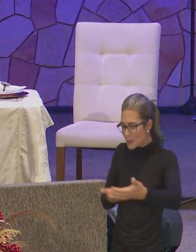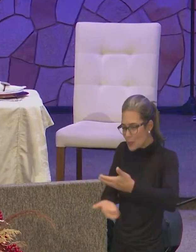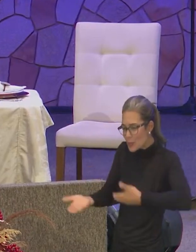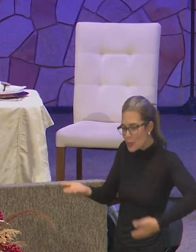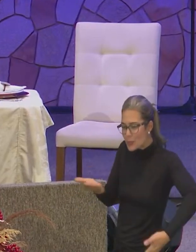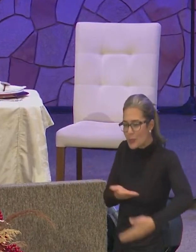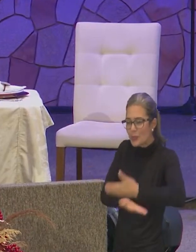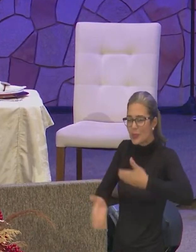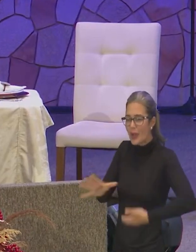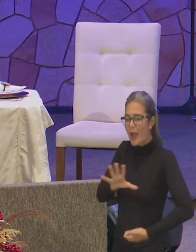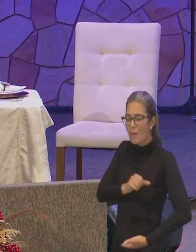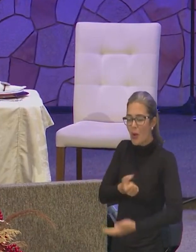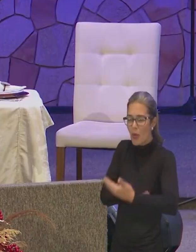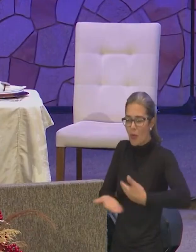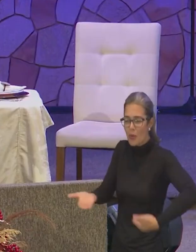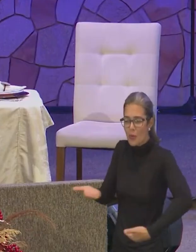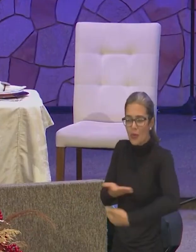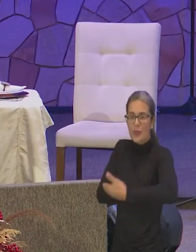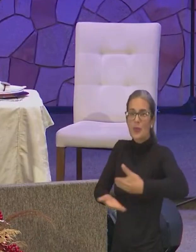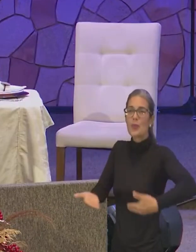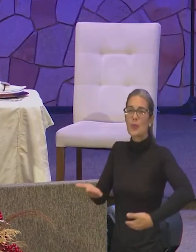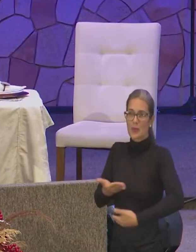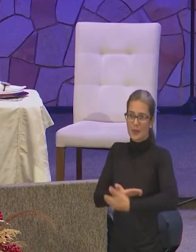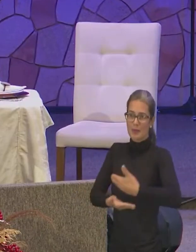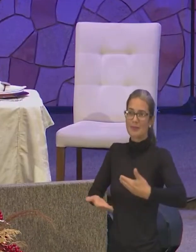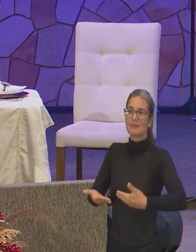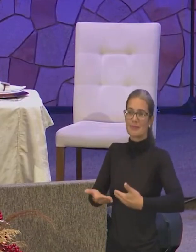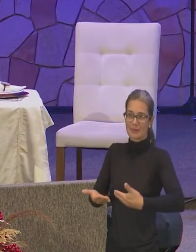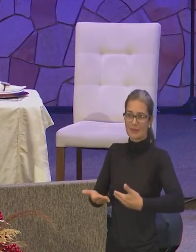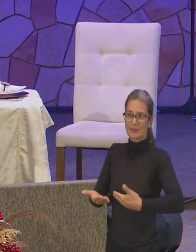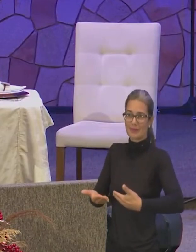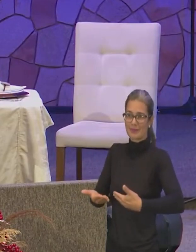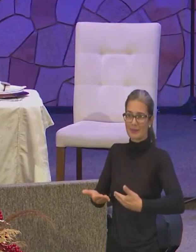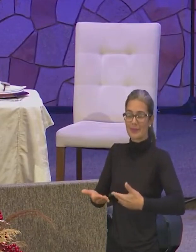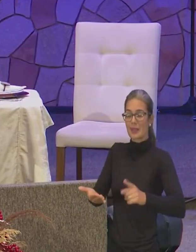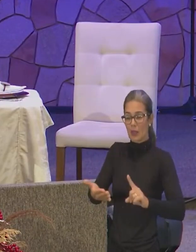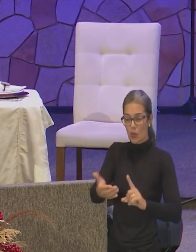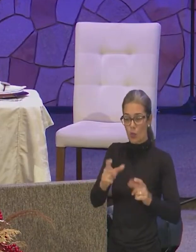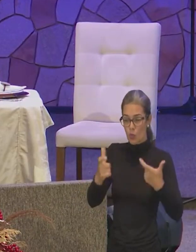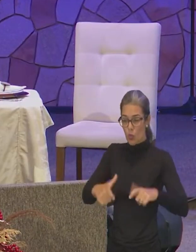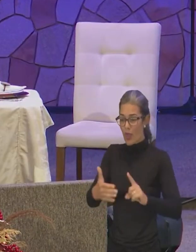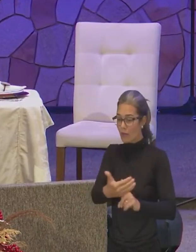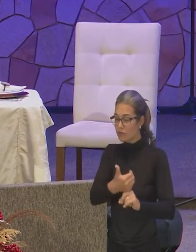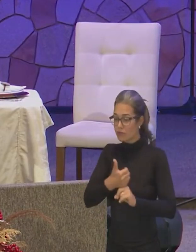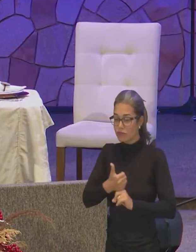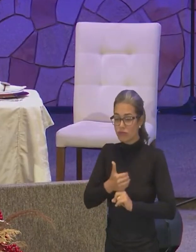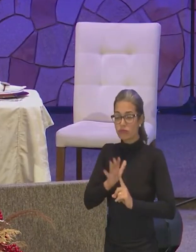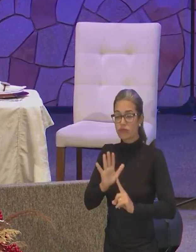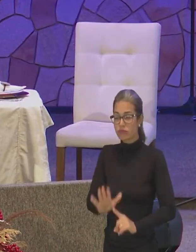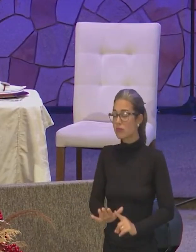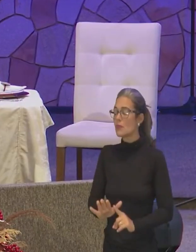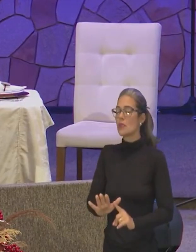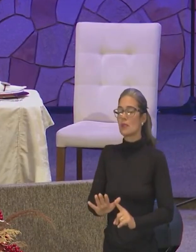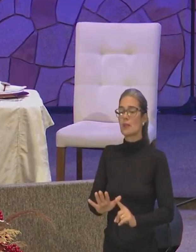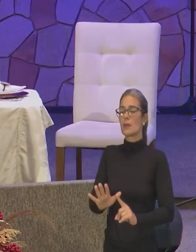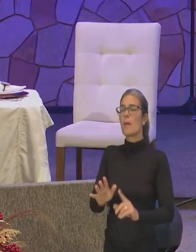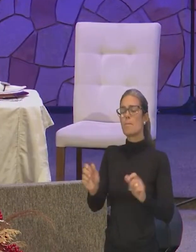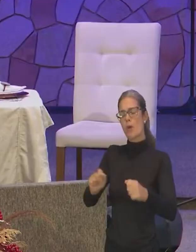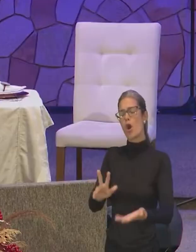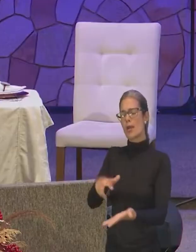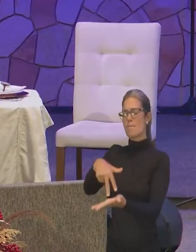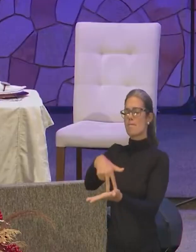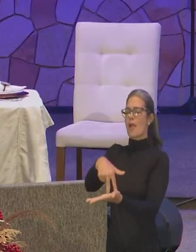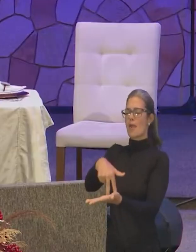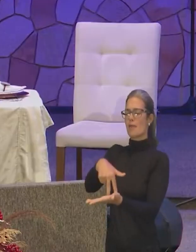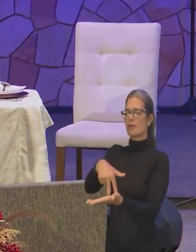sua família, amando e recebendo os outros, mesmo sem saber como. Se coloque de pé